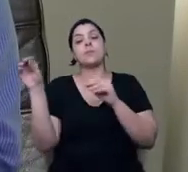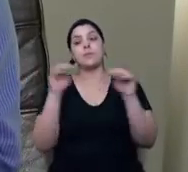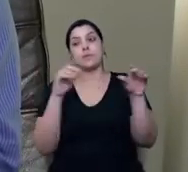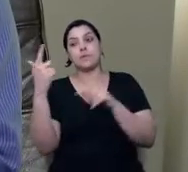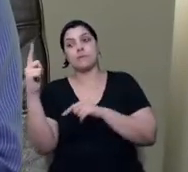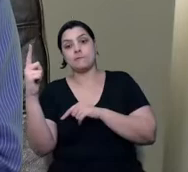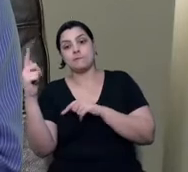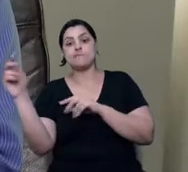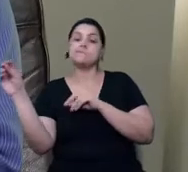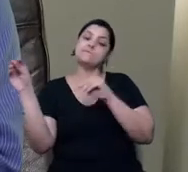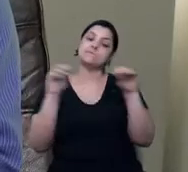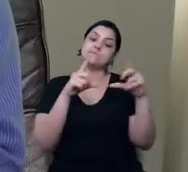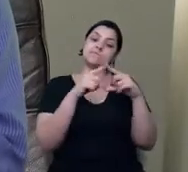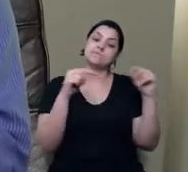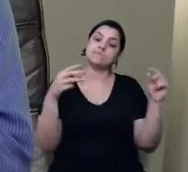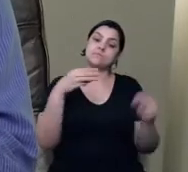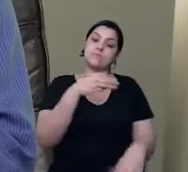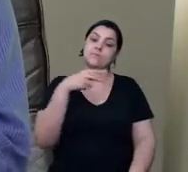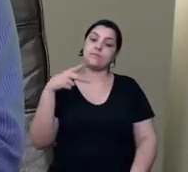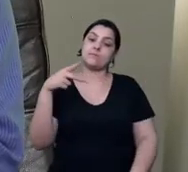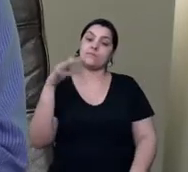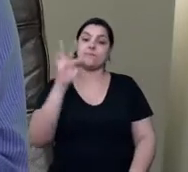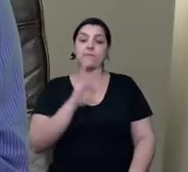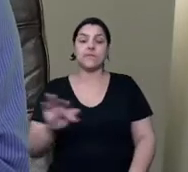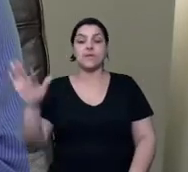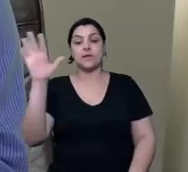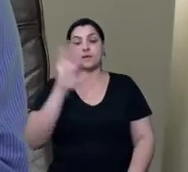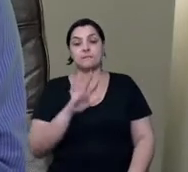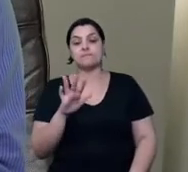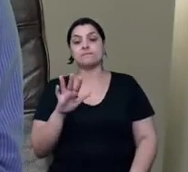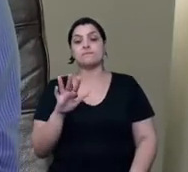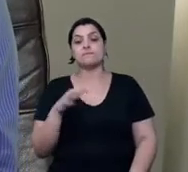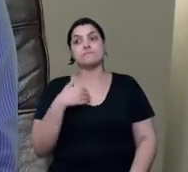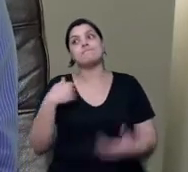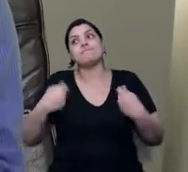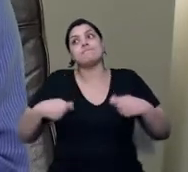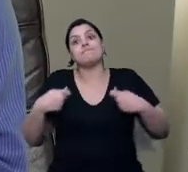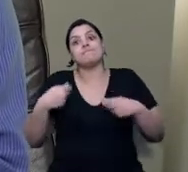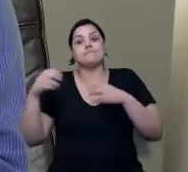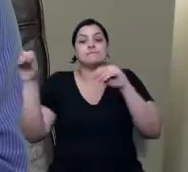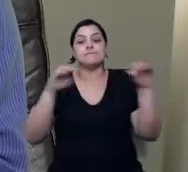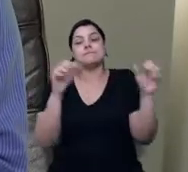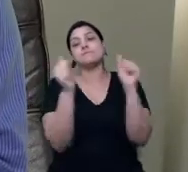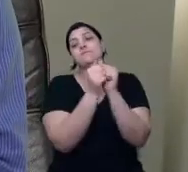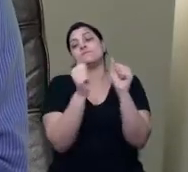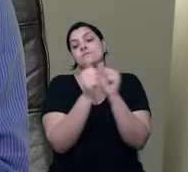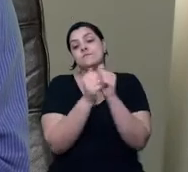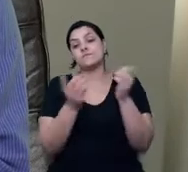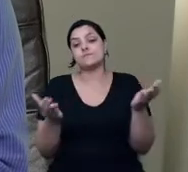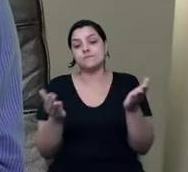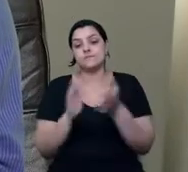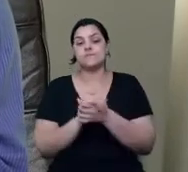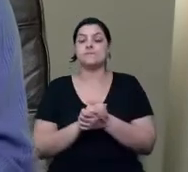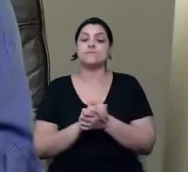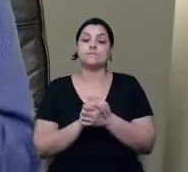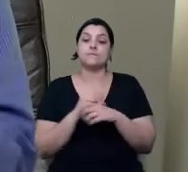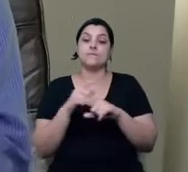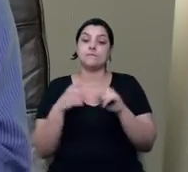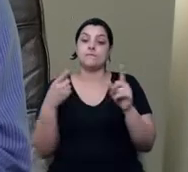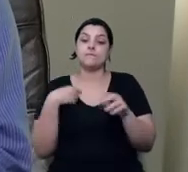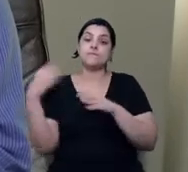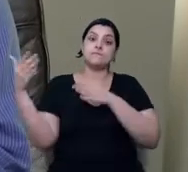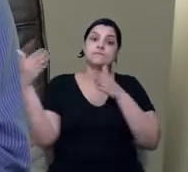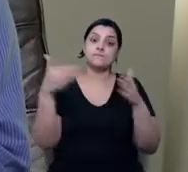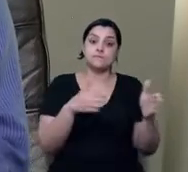trabalhar no Ministério Público Federal e aí eu criei a necessidade de vir para acompanhar ela. Mas cheguei por esse motivo. Mas quando você